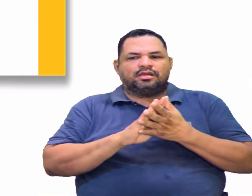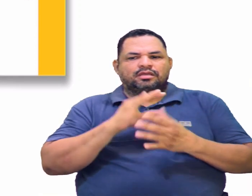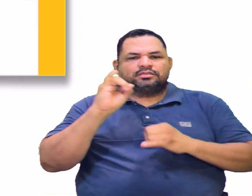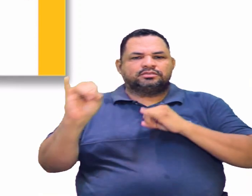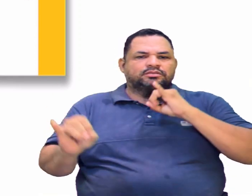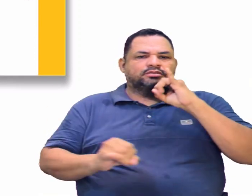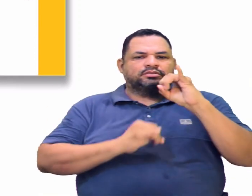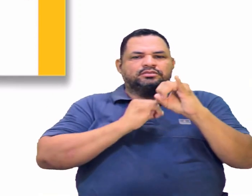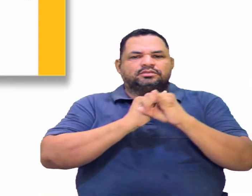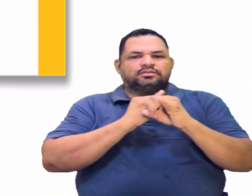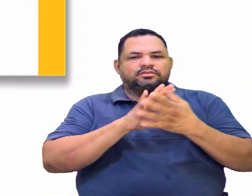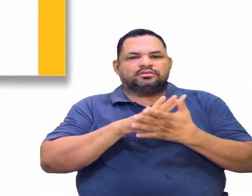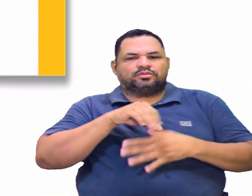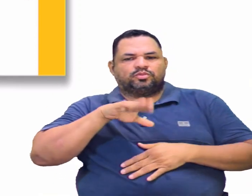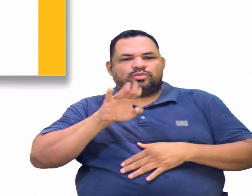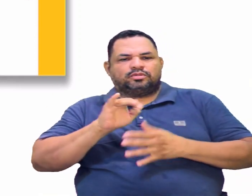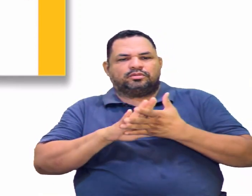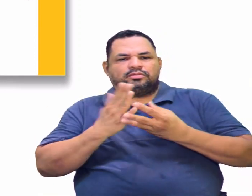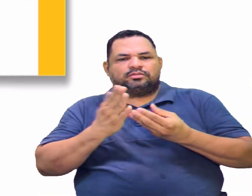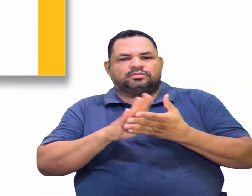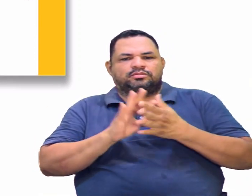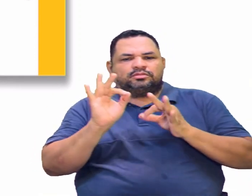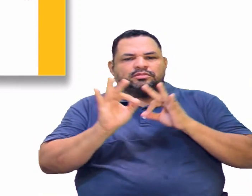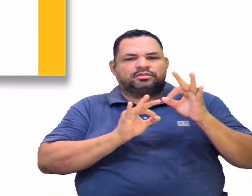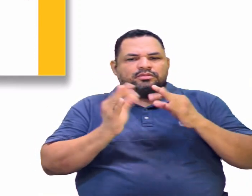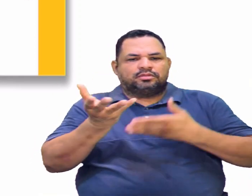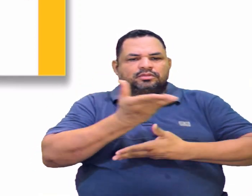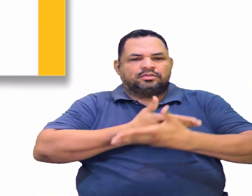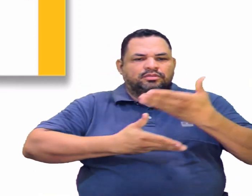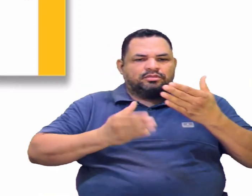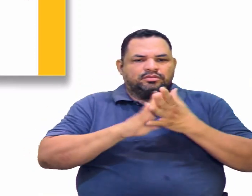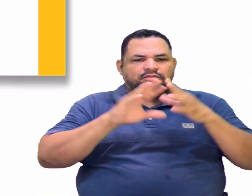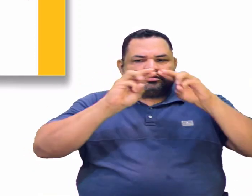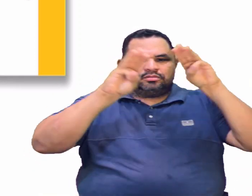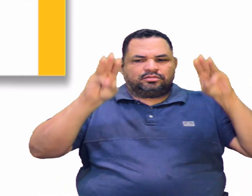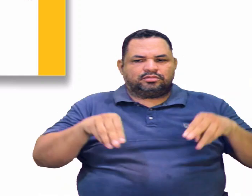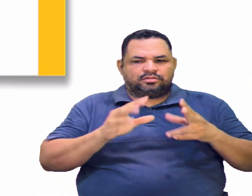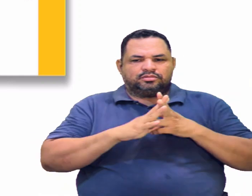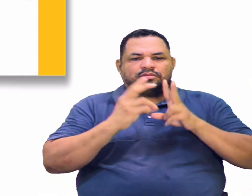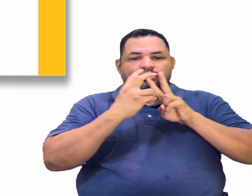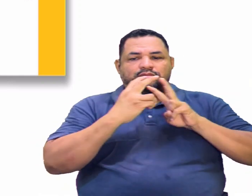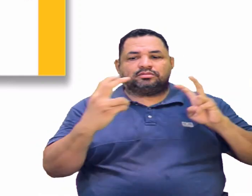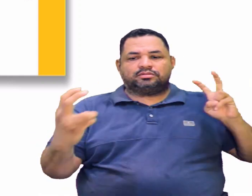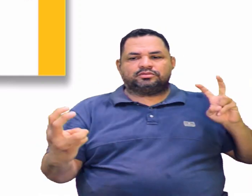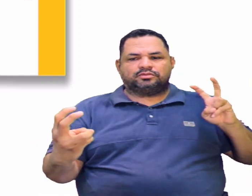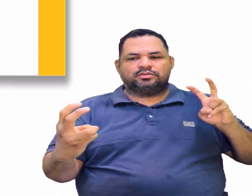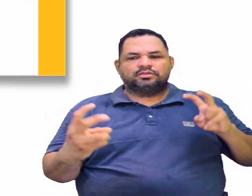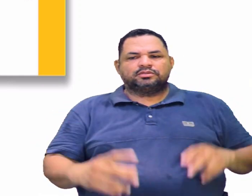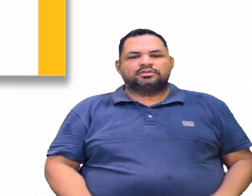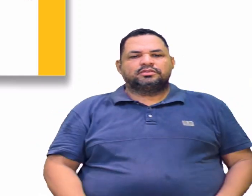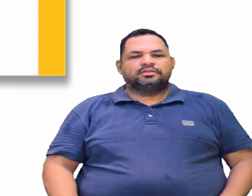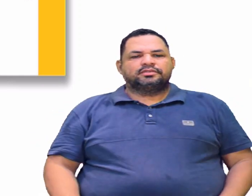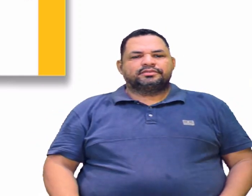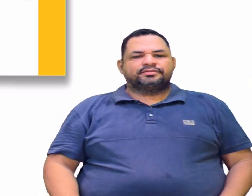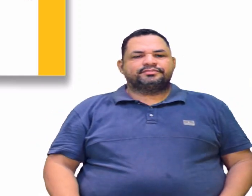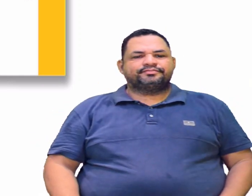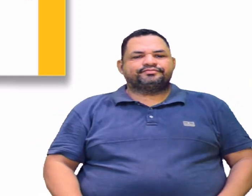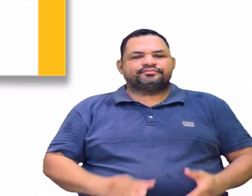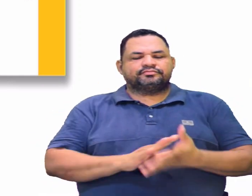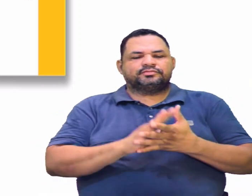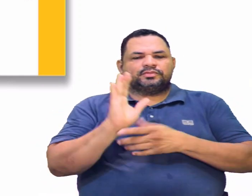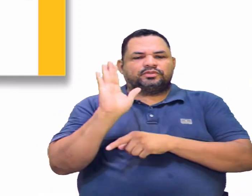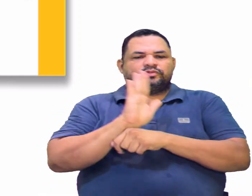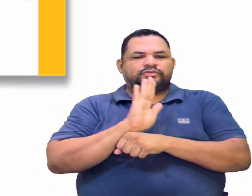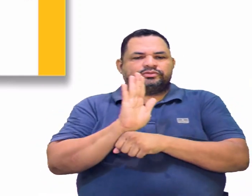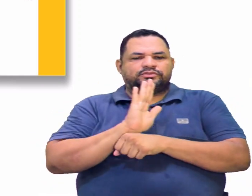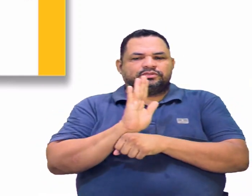as instalações interativas, os museus virtuais e a sétima arte, aí, o